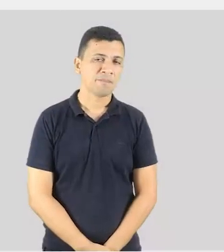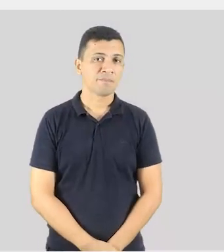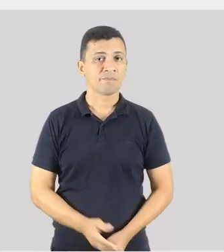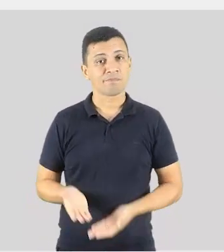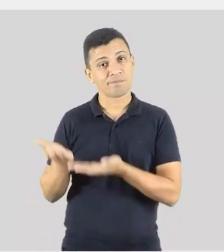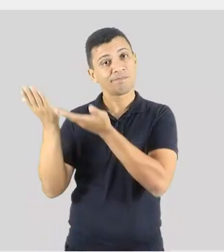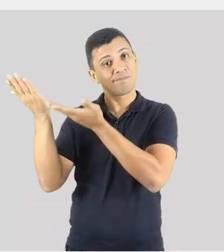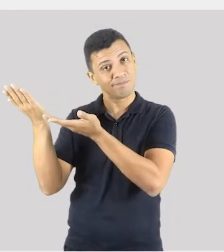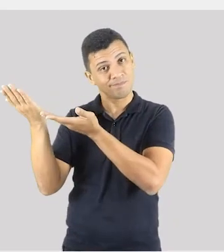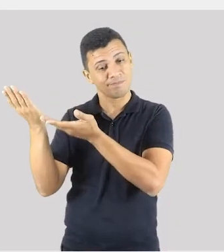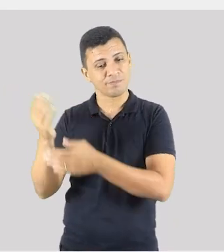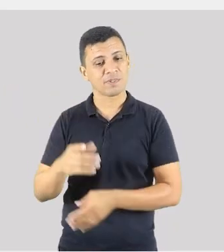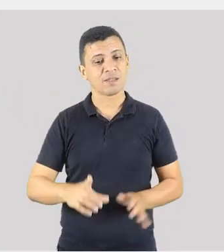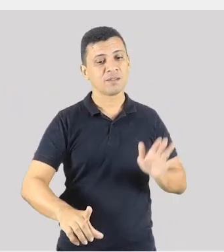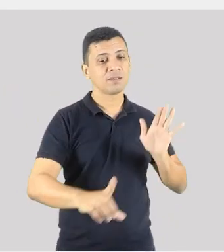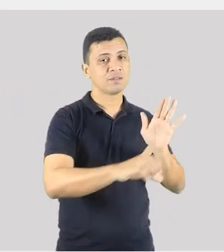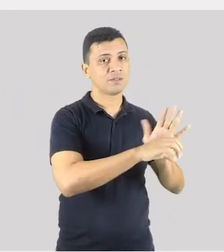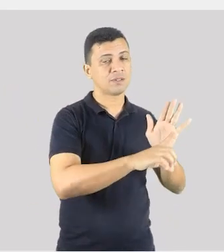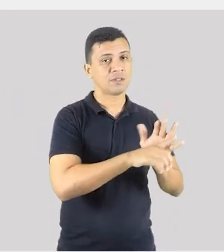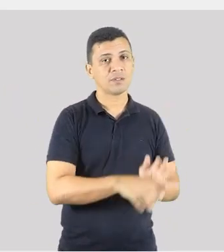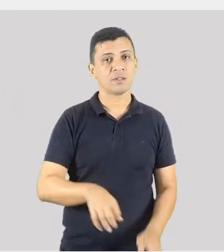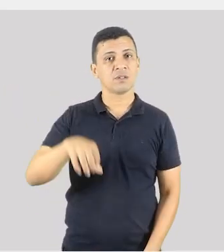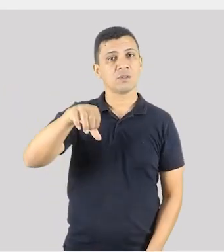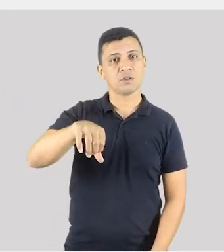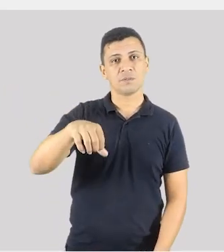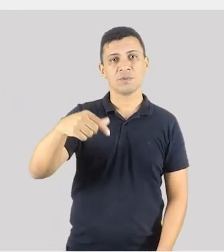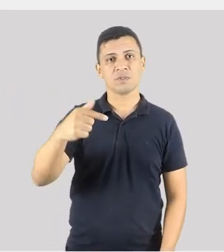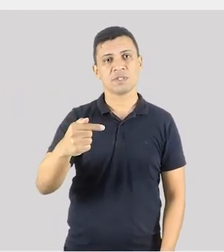E aí a lei do processo administrativo, a lei